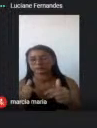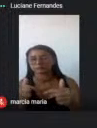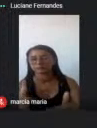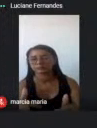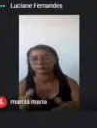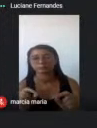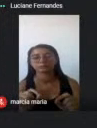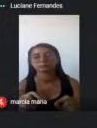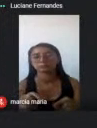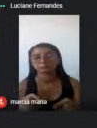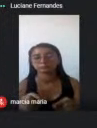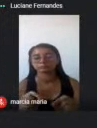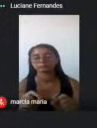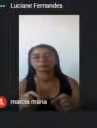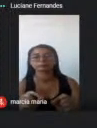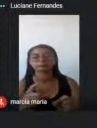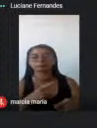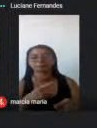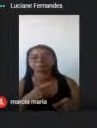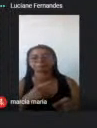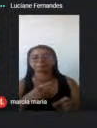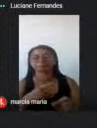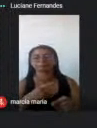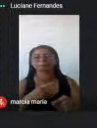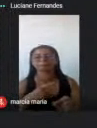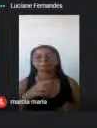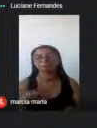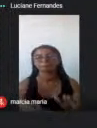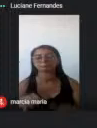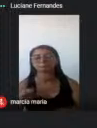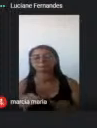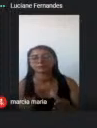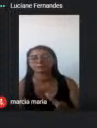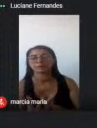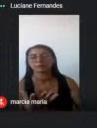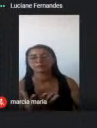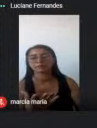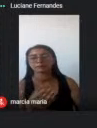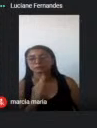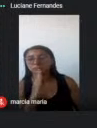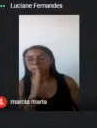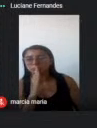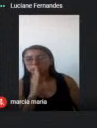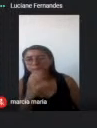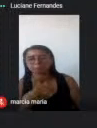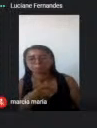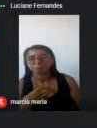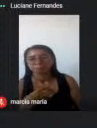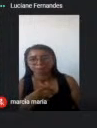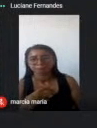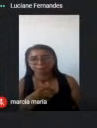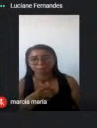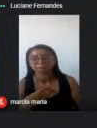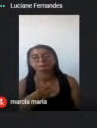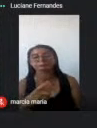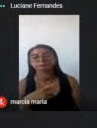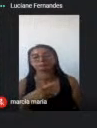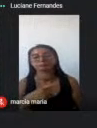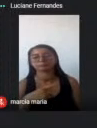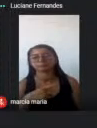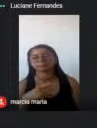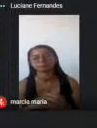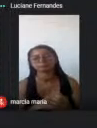como você falou, de muitas vezes aparecer de forma assintomática. Então, assim, a gente traz para cá, em 2019, na